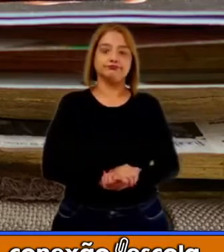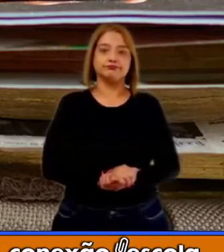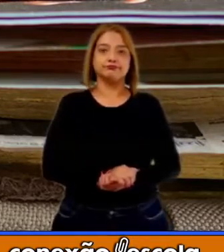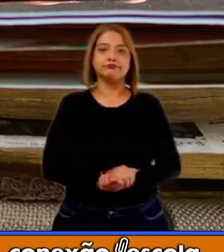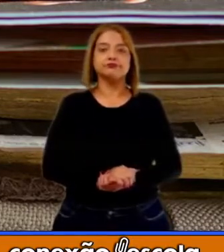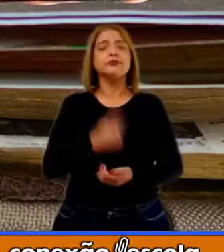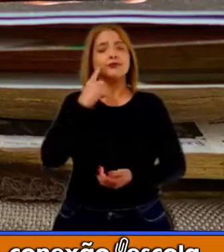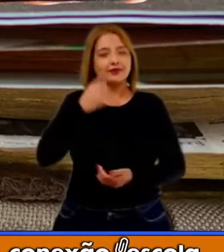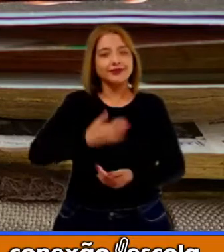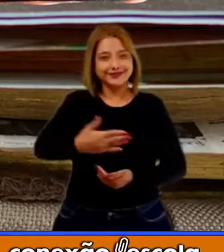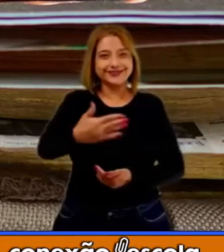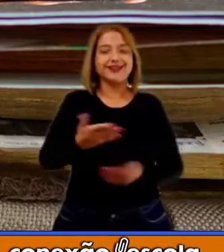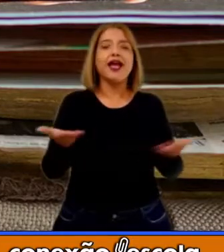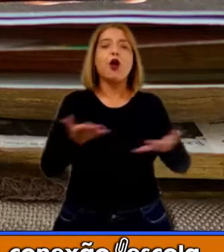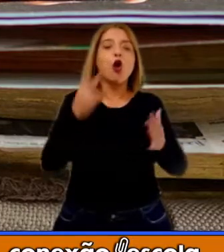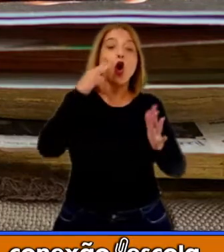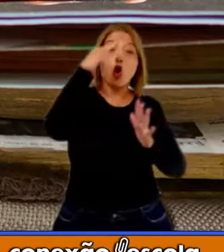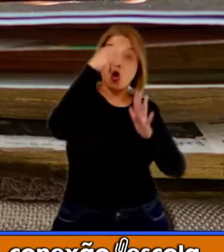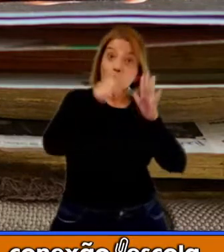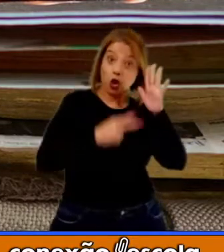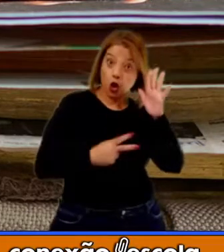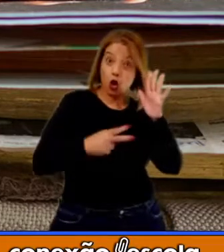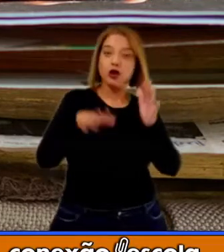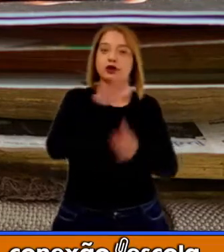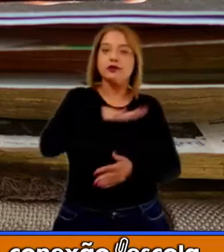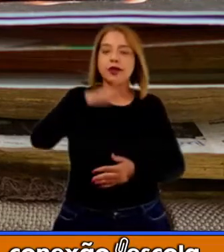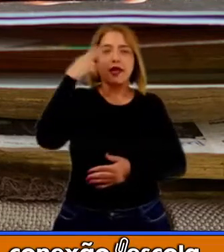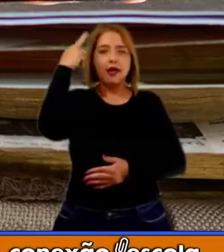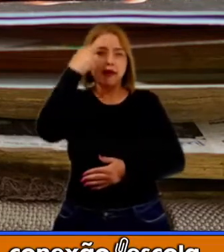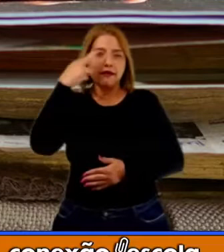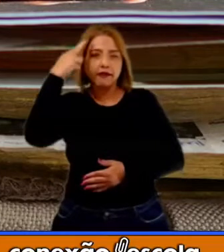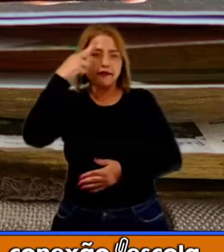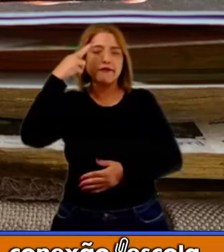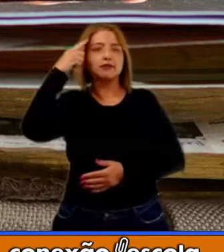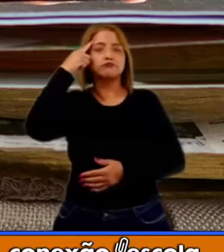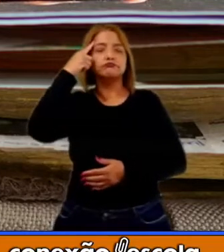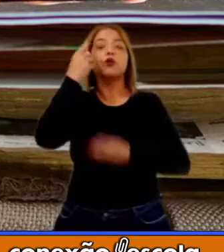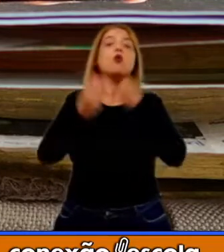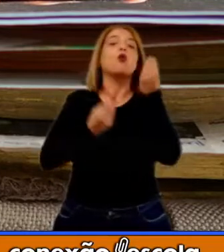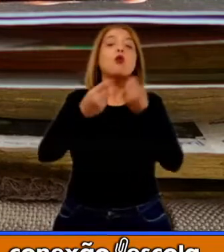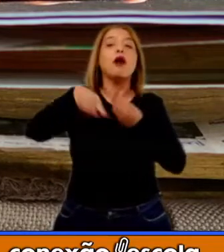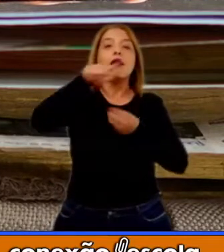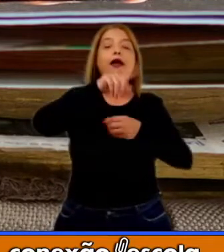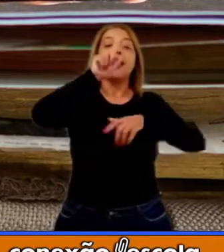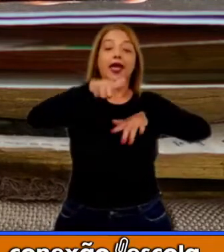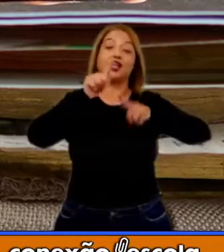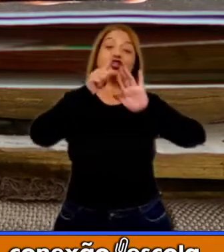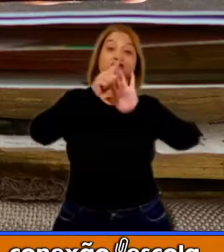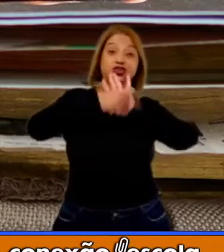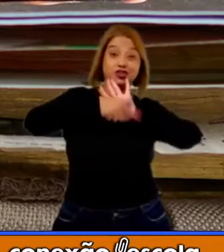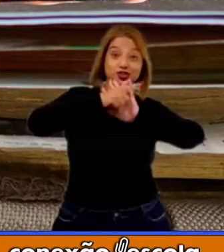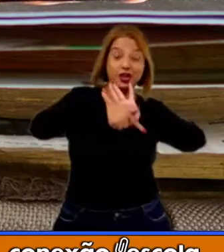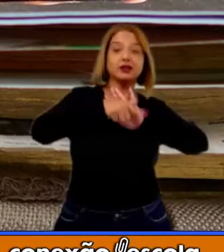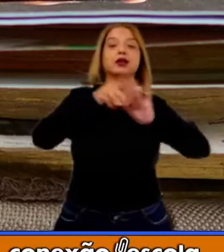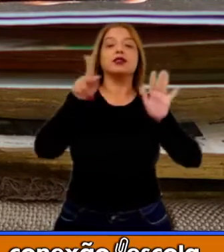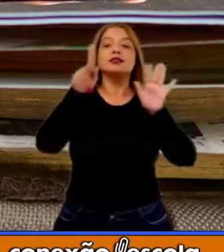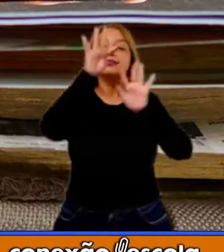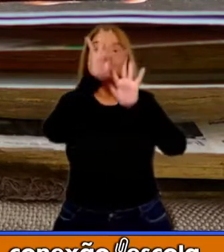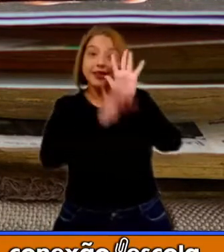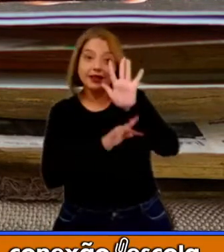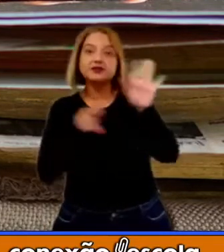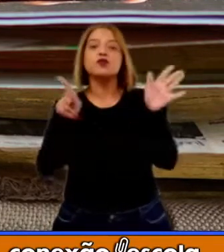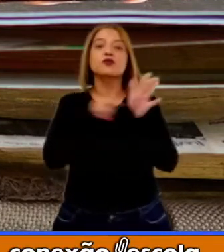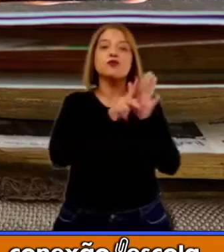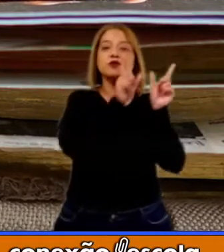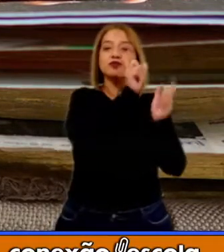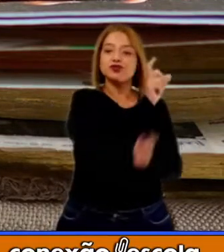Para um momento de leitura e reflexão, eu trouxe aqui o gênero textual Tirinha, que está lá no